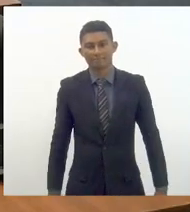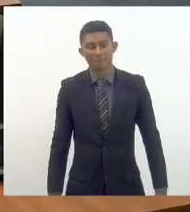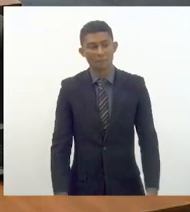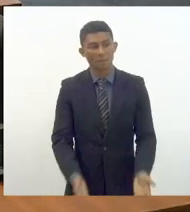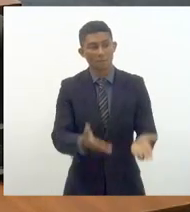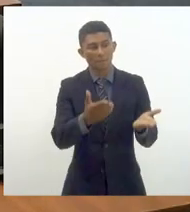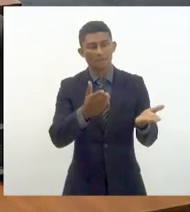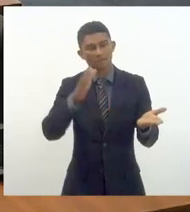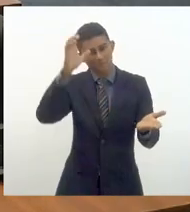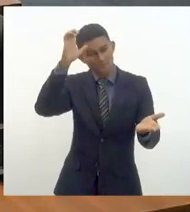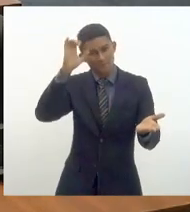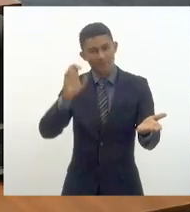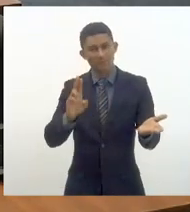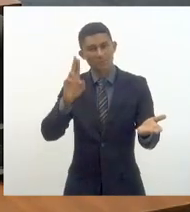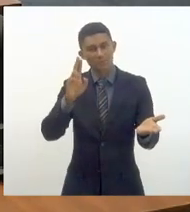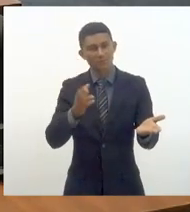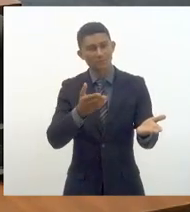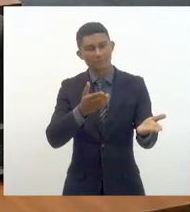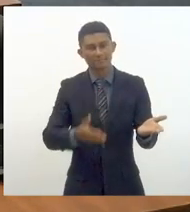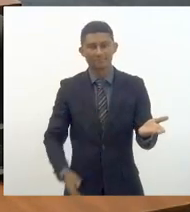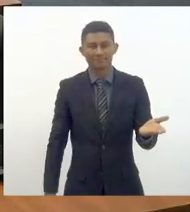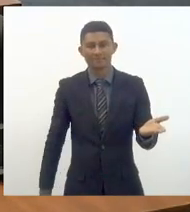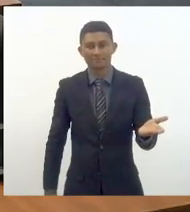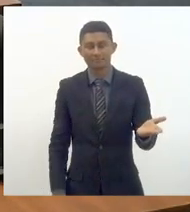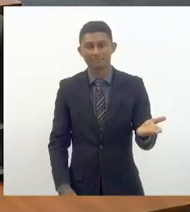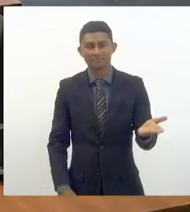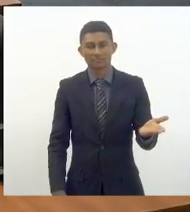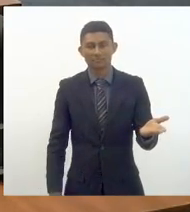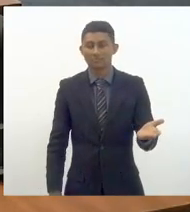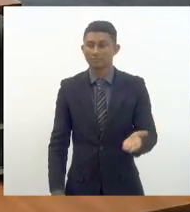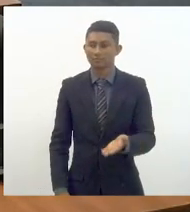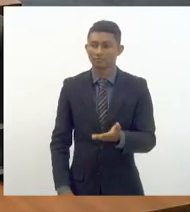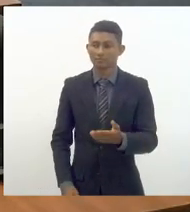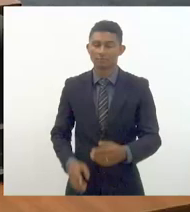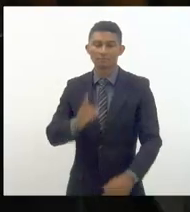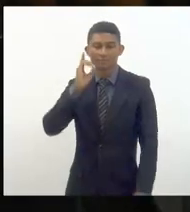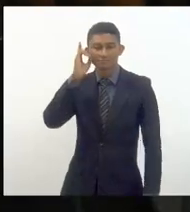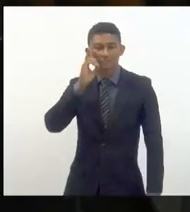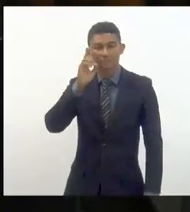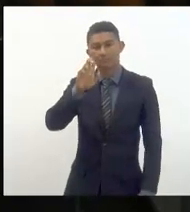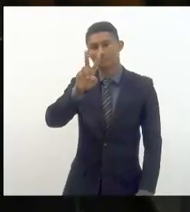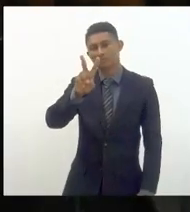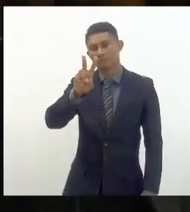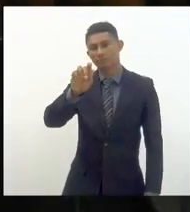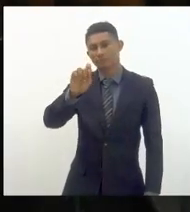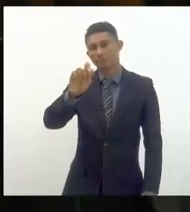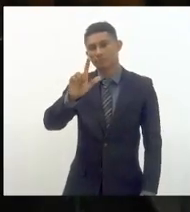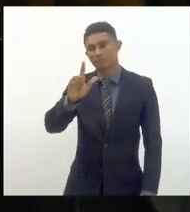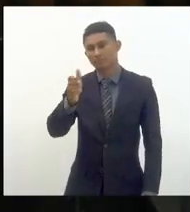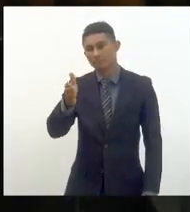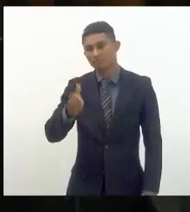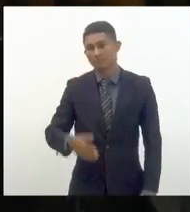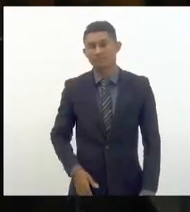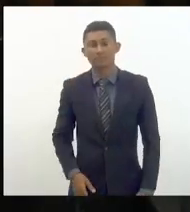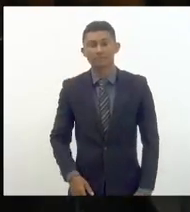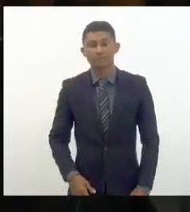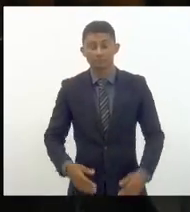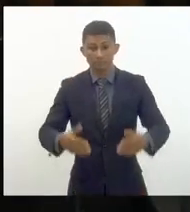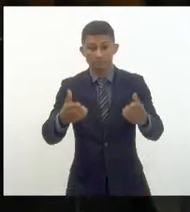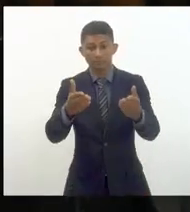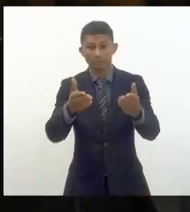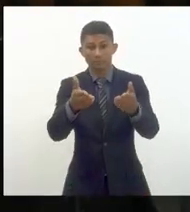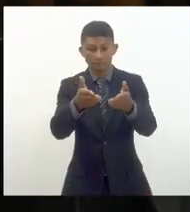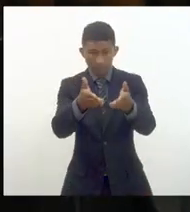Deputado a tia Ju chora Deputado Val da Ceasa senhoras e